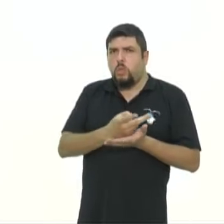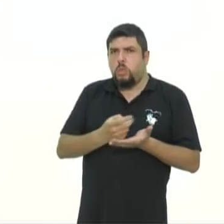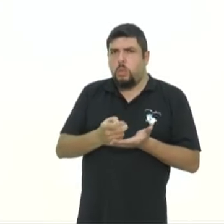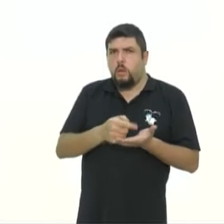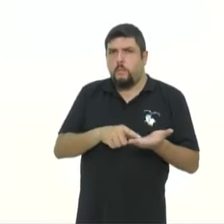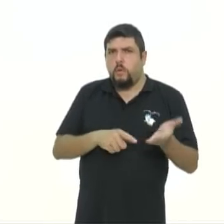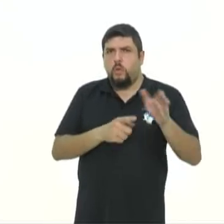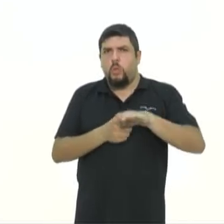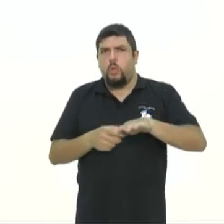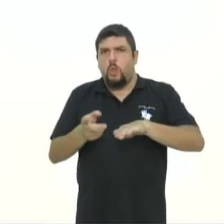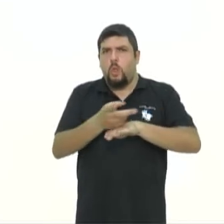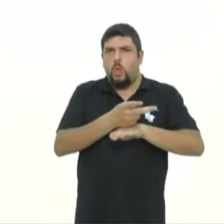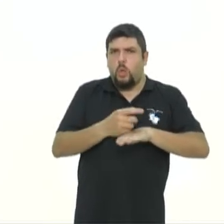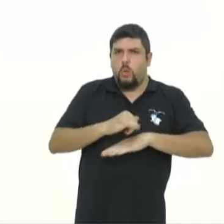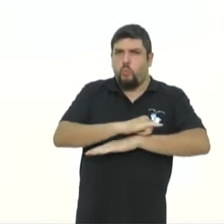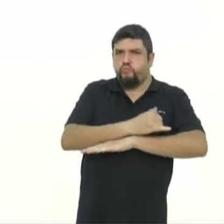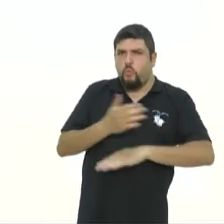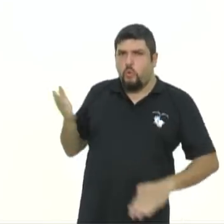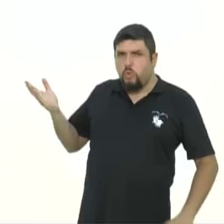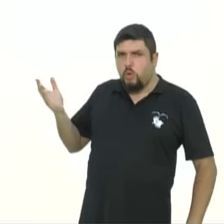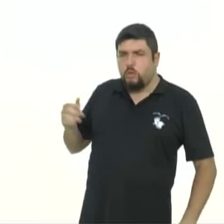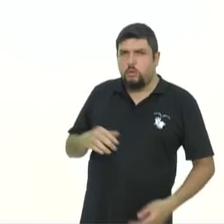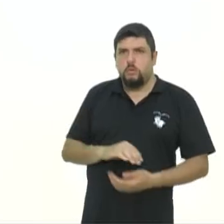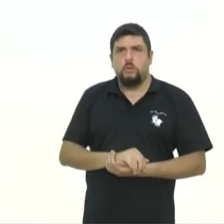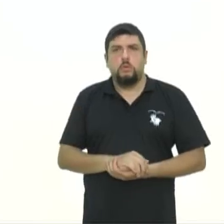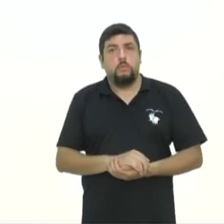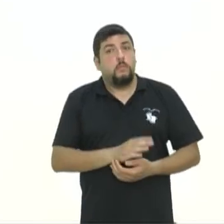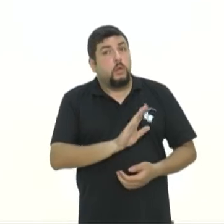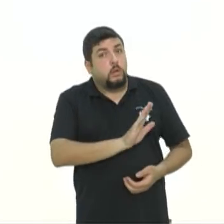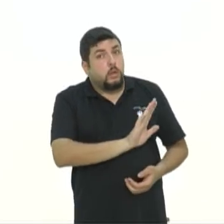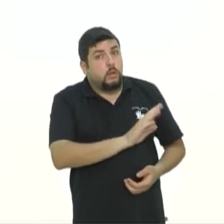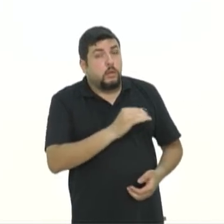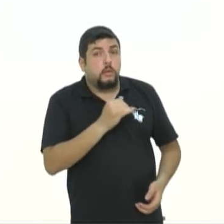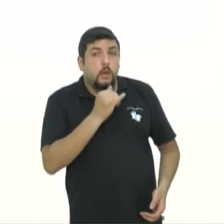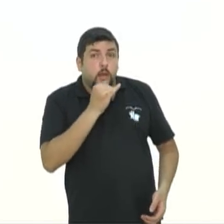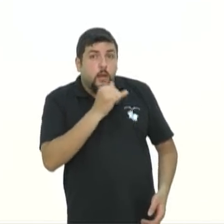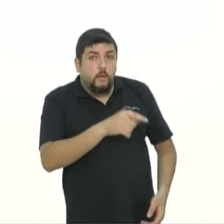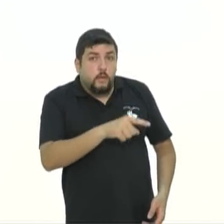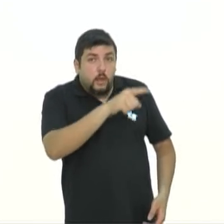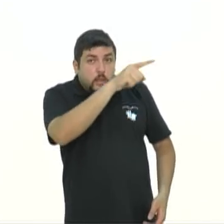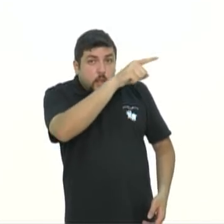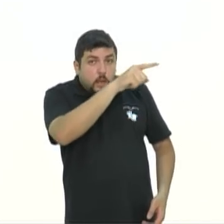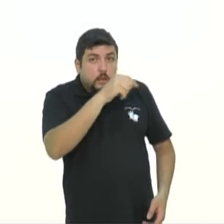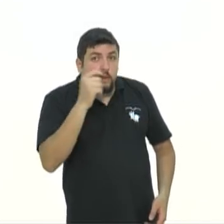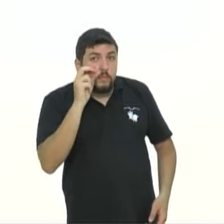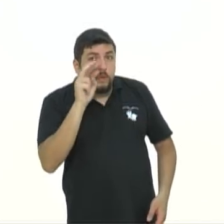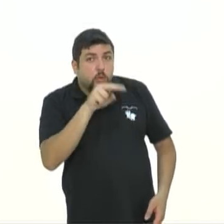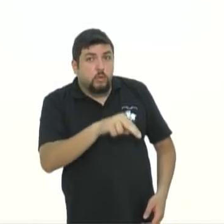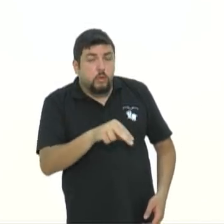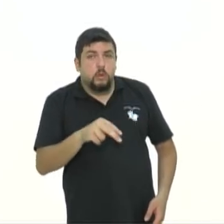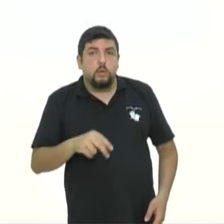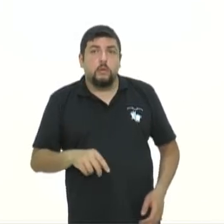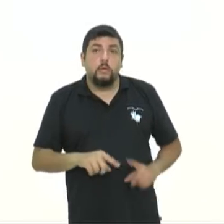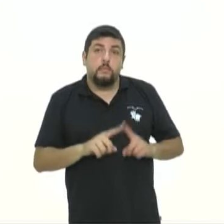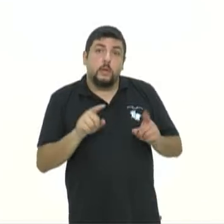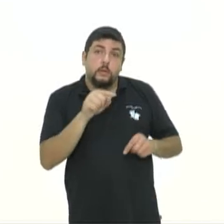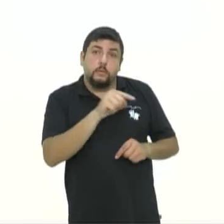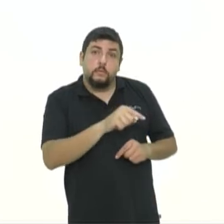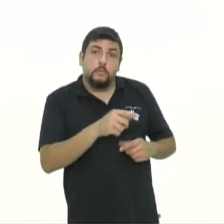folha. Não, eu ia avisar que a Mônica estava atrás de você, mas já que tocou no